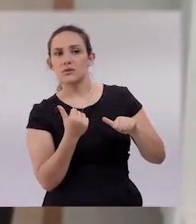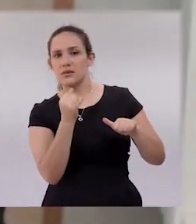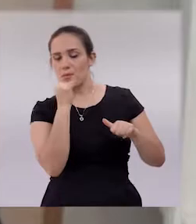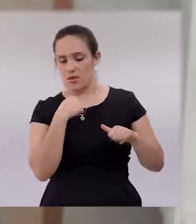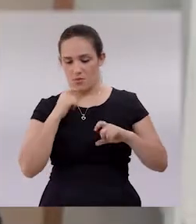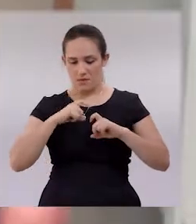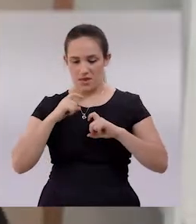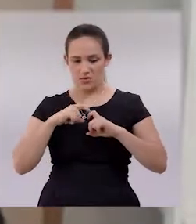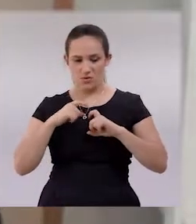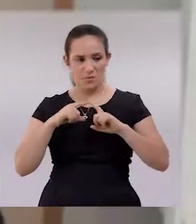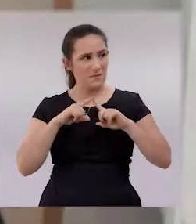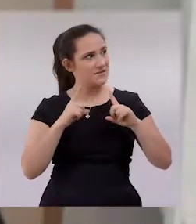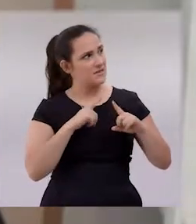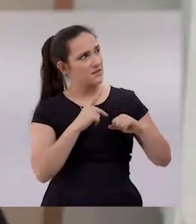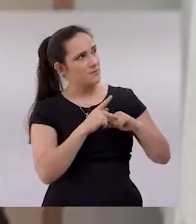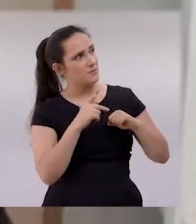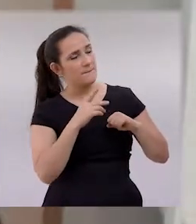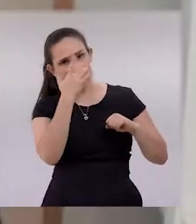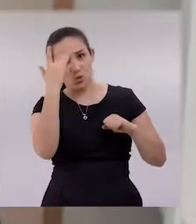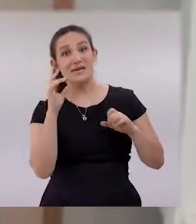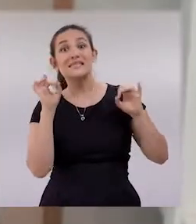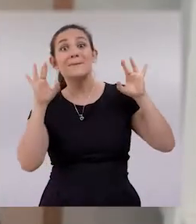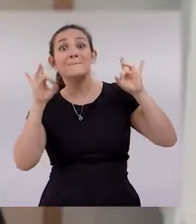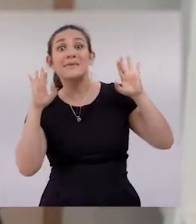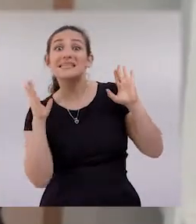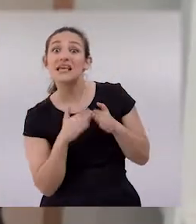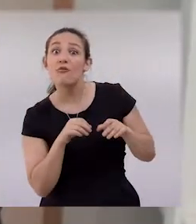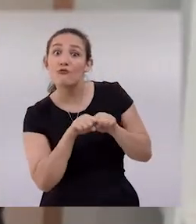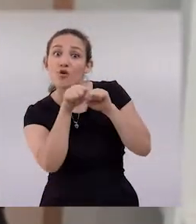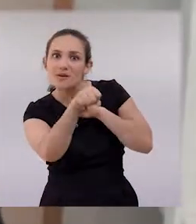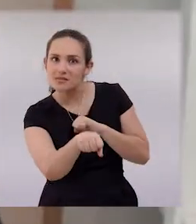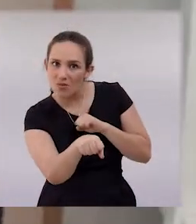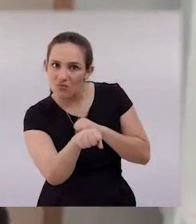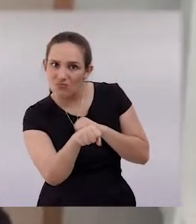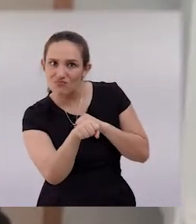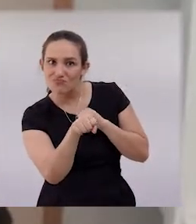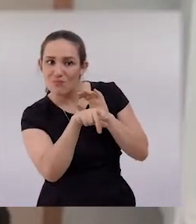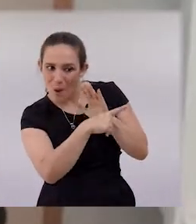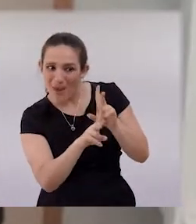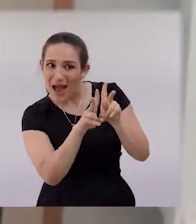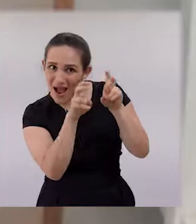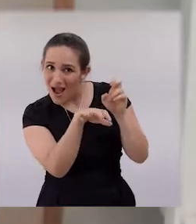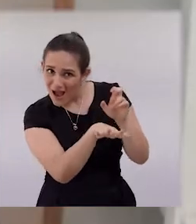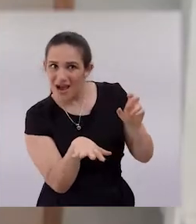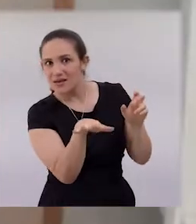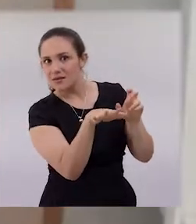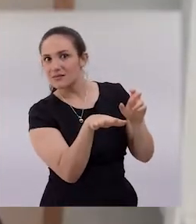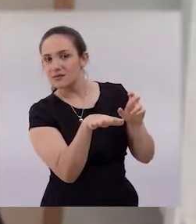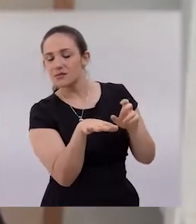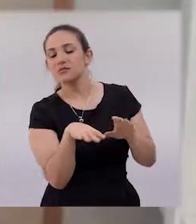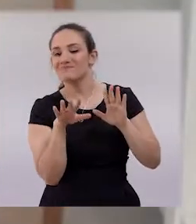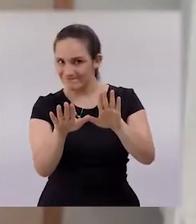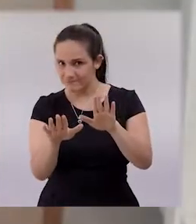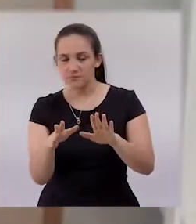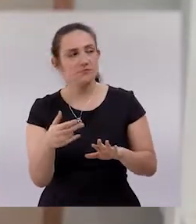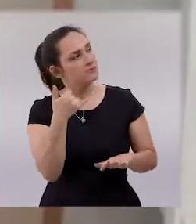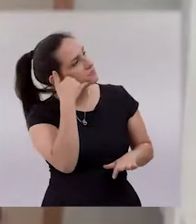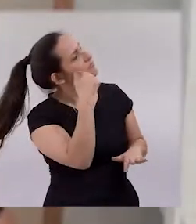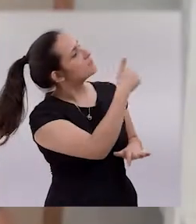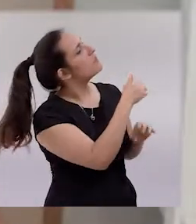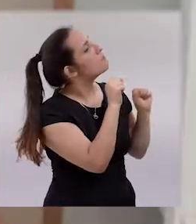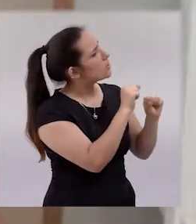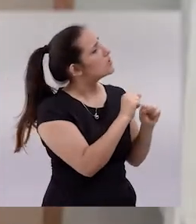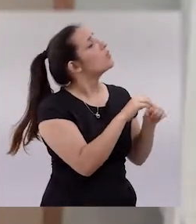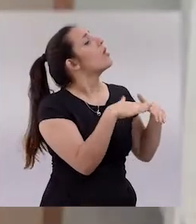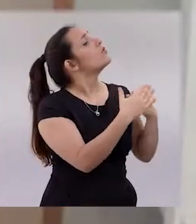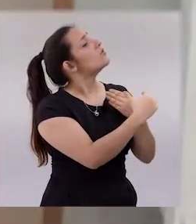especialista, ele consegue opinar sobre aquele caso clínico, até mesmo avaliando o paciente à beira-leito ou em tempo real, ou então